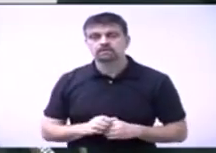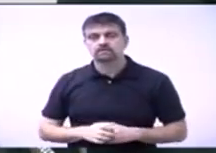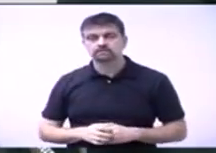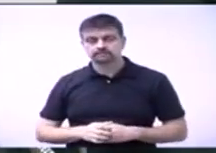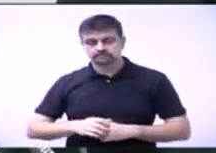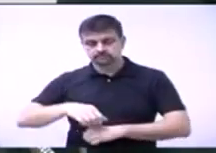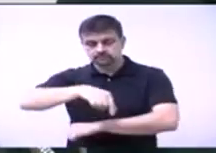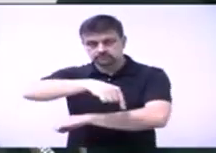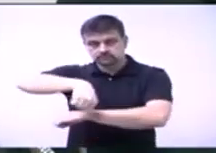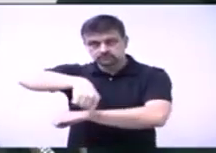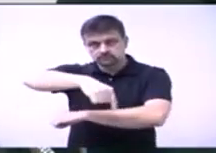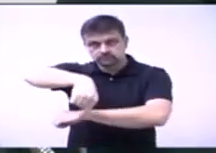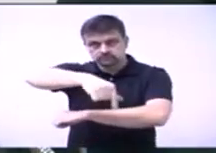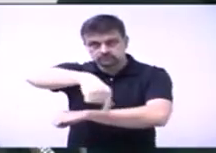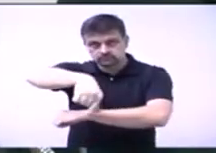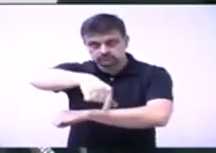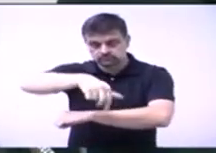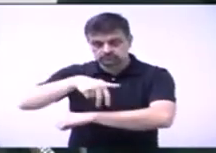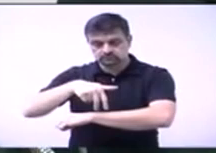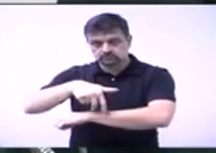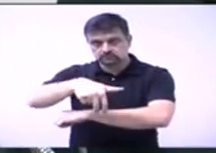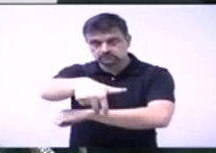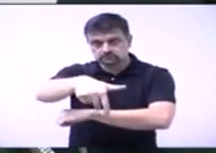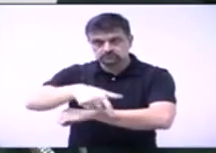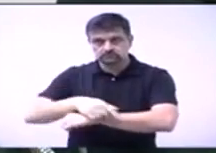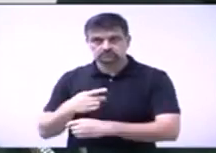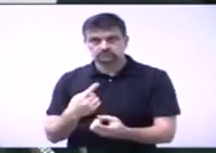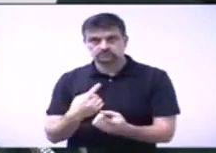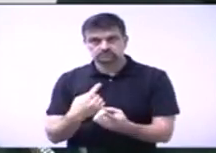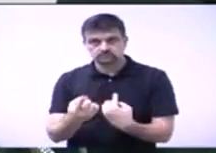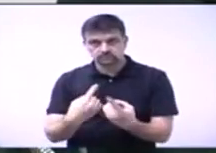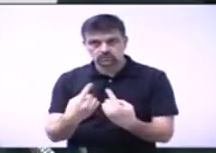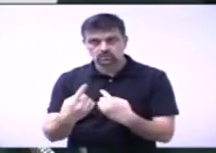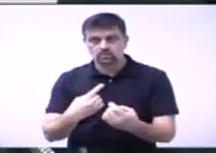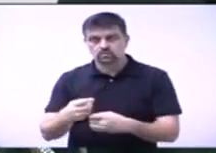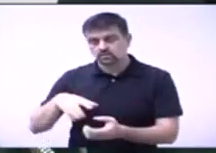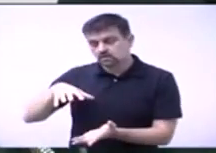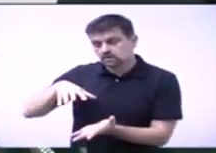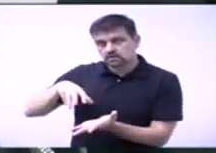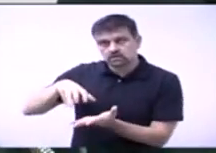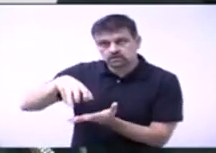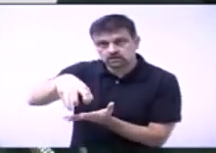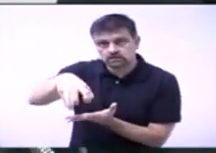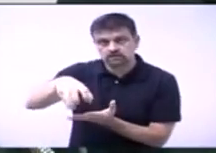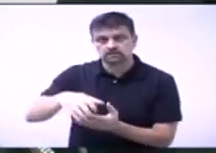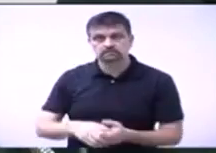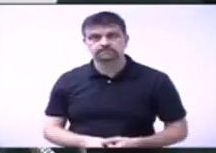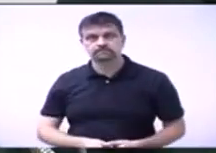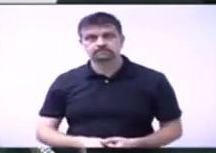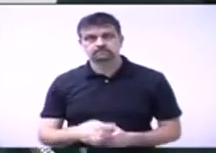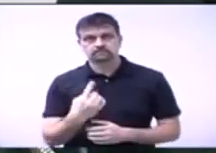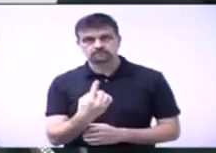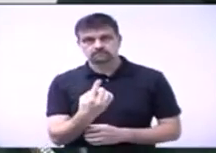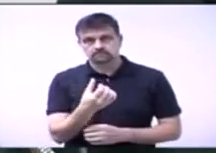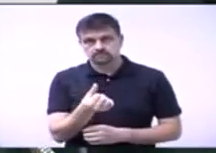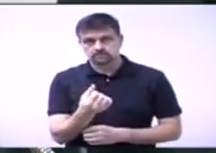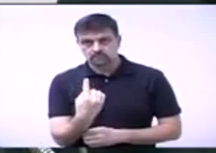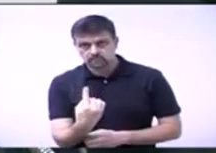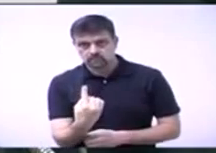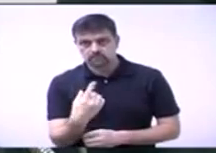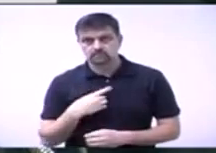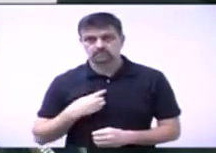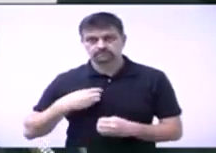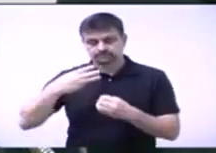de solo da rua Dr. Washington Luiz, bairro João Aranha. 161, do